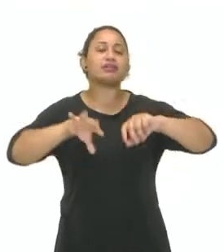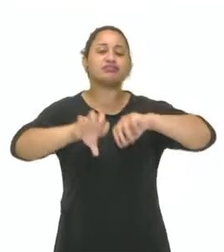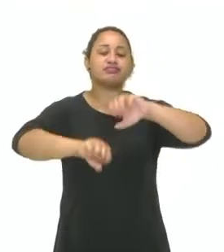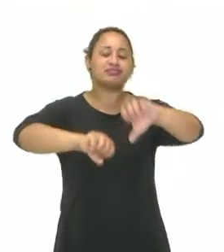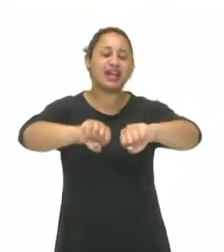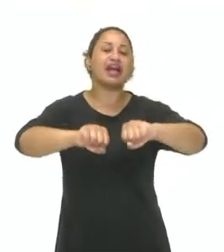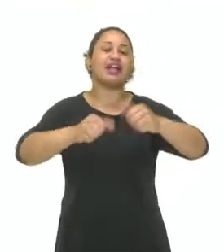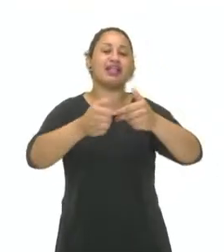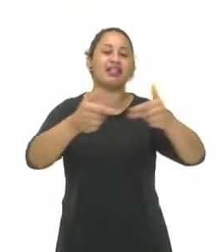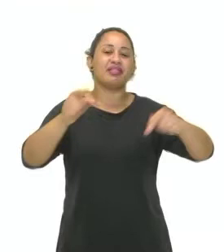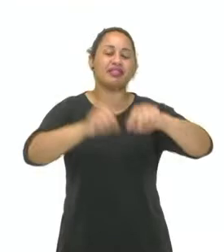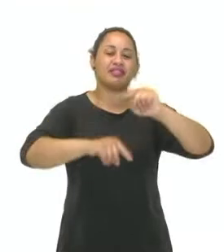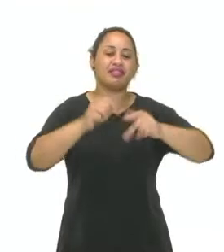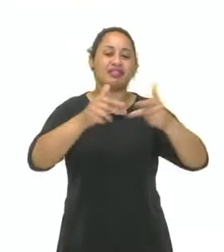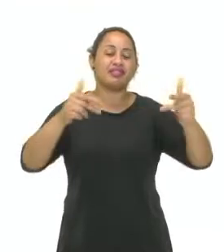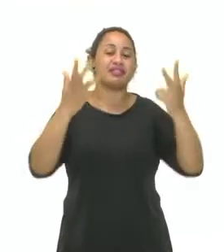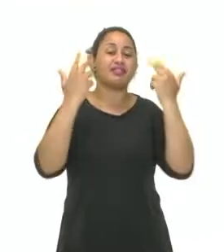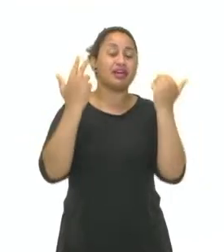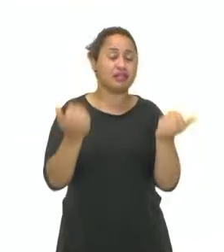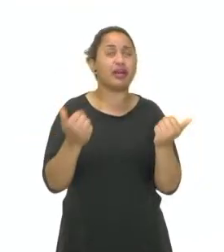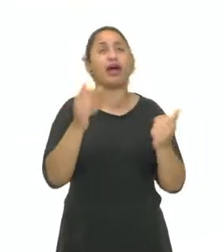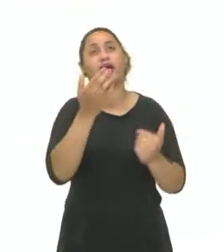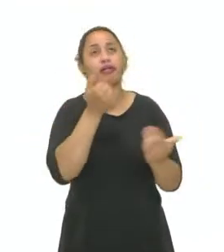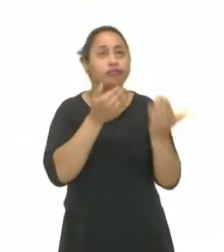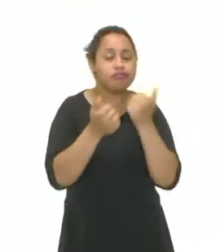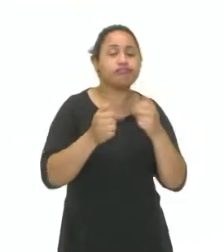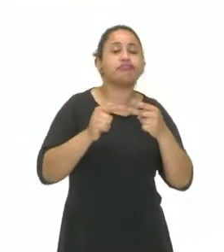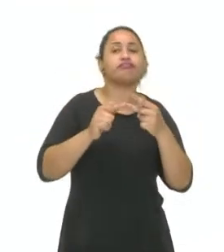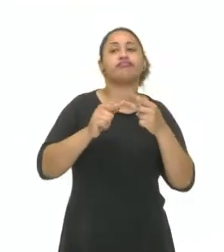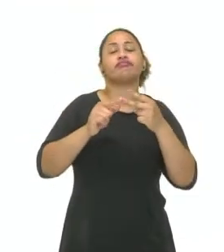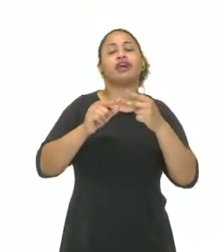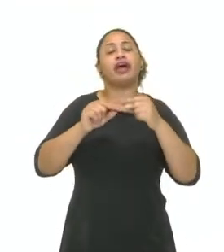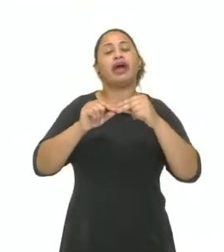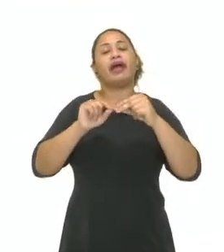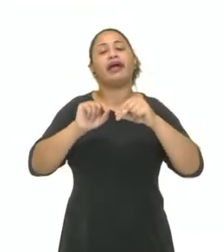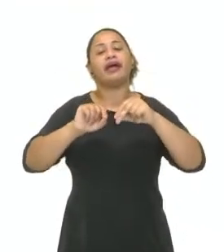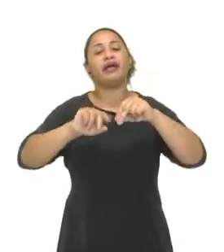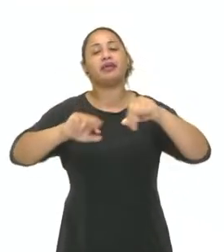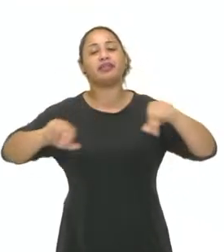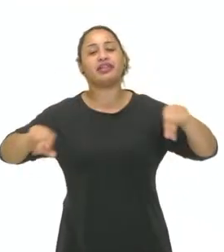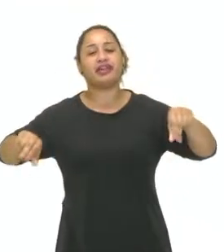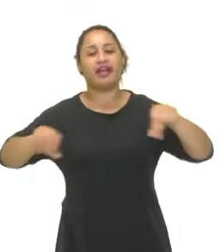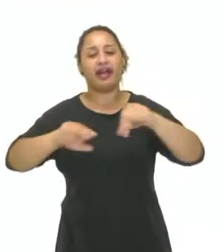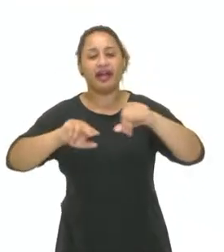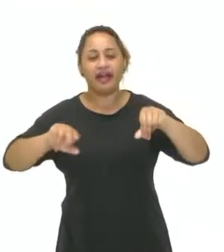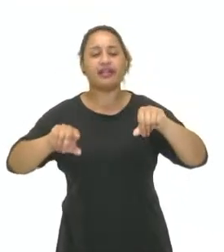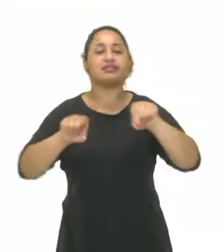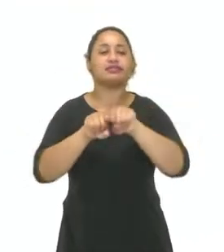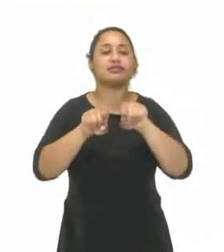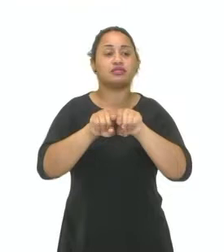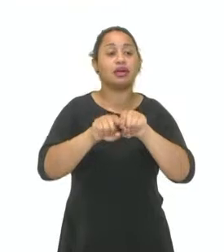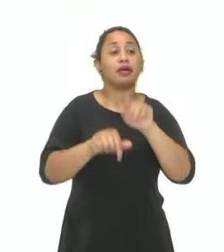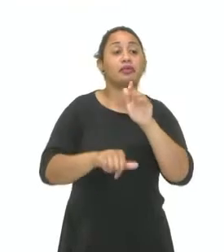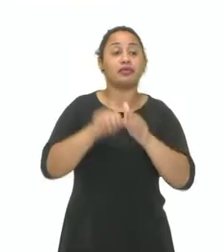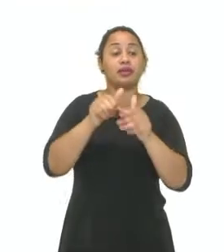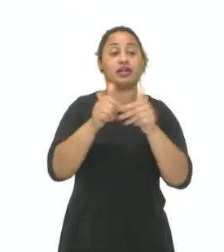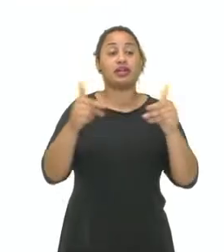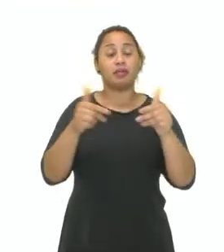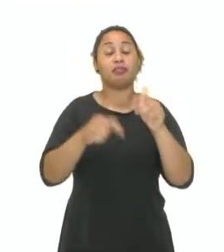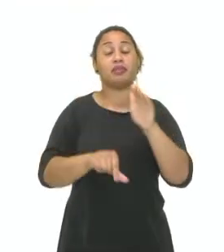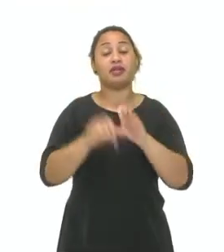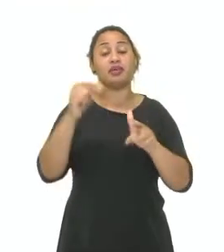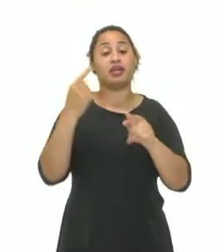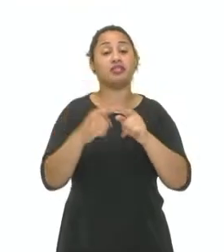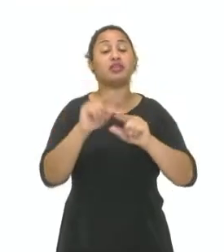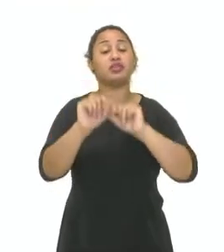tá? Tanto alimentares quanto minerais, né? Pela primeira vez na história, uma espécie, que seria a espécie humana,